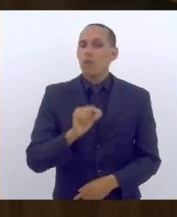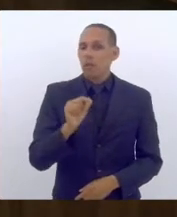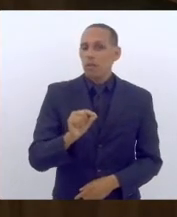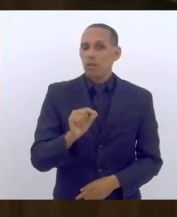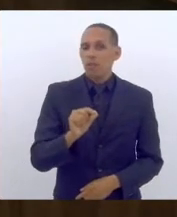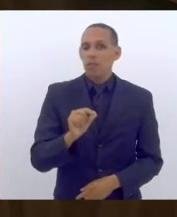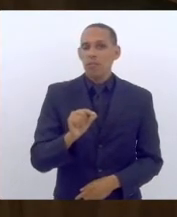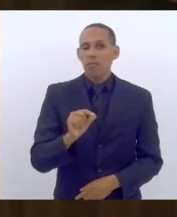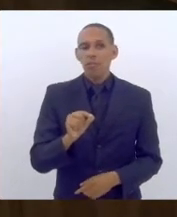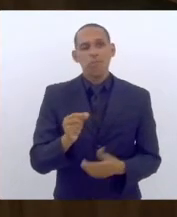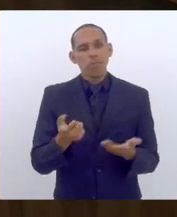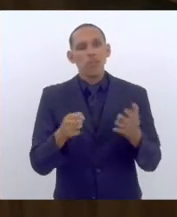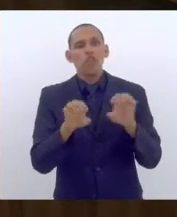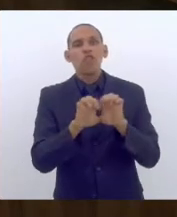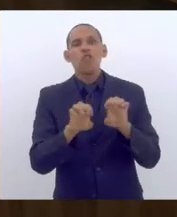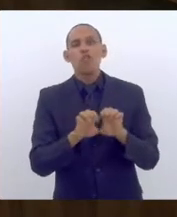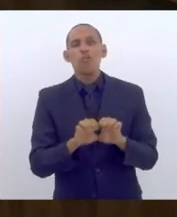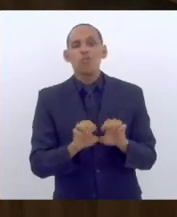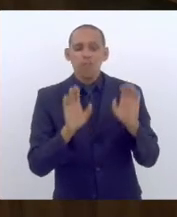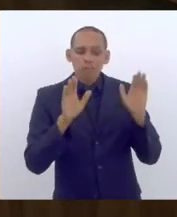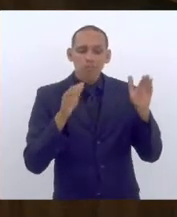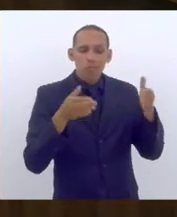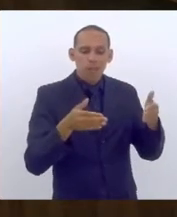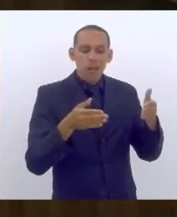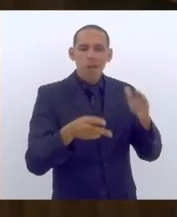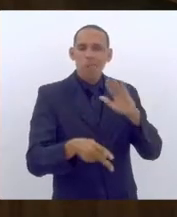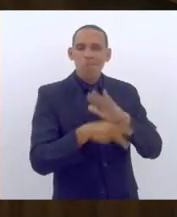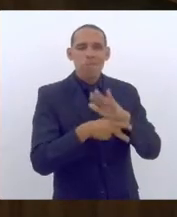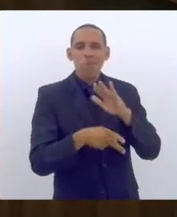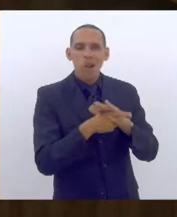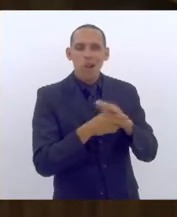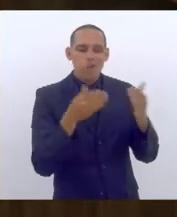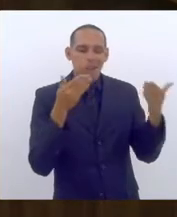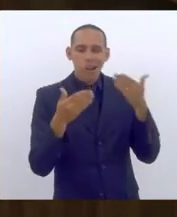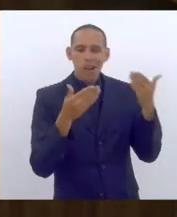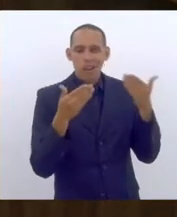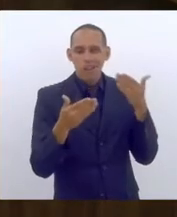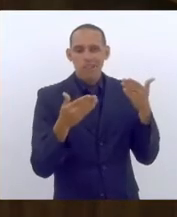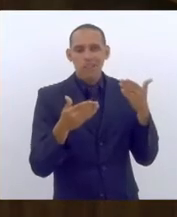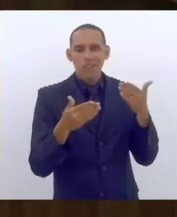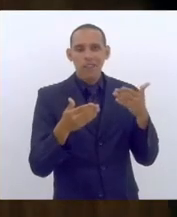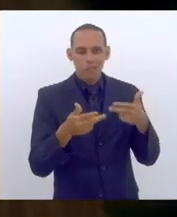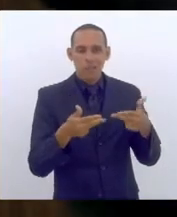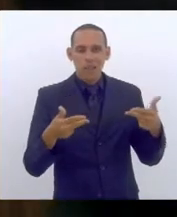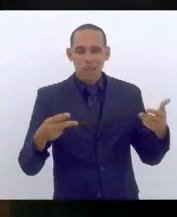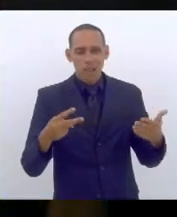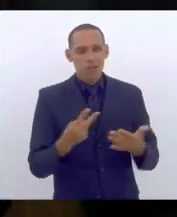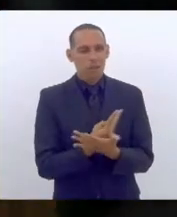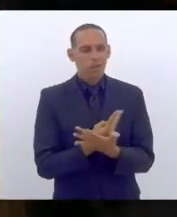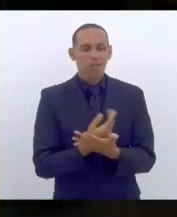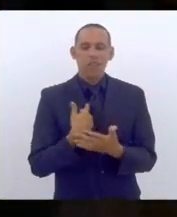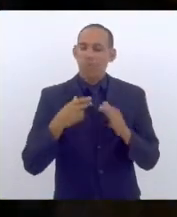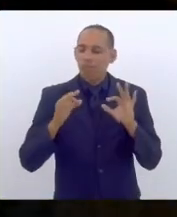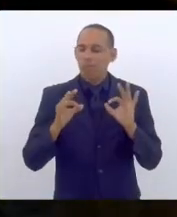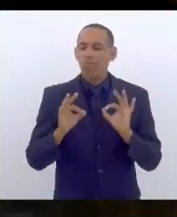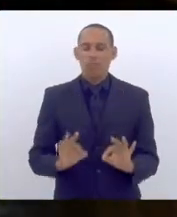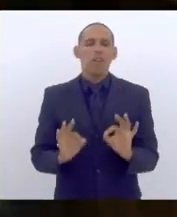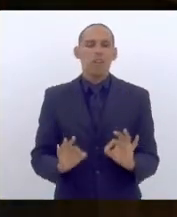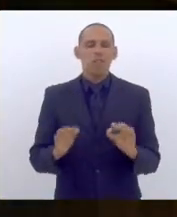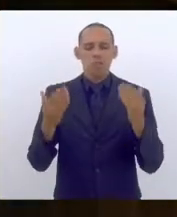uma estrutura específica para atender a esses casos e eu não tenho a menor dúvida